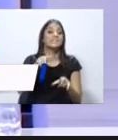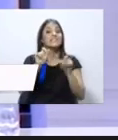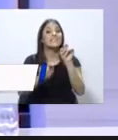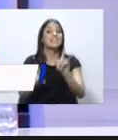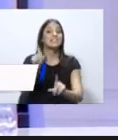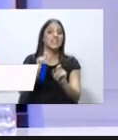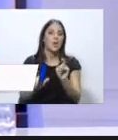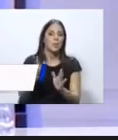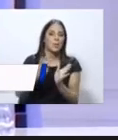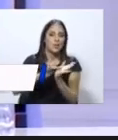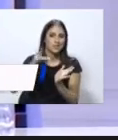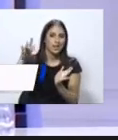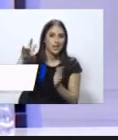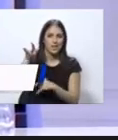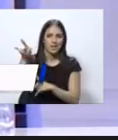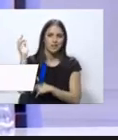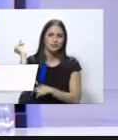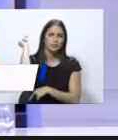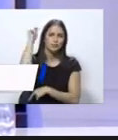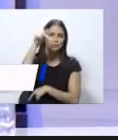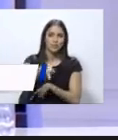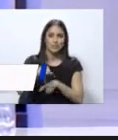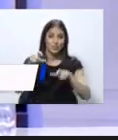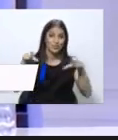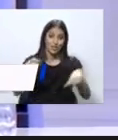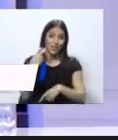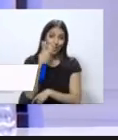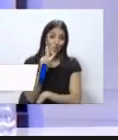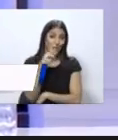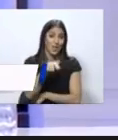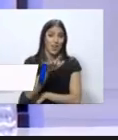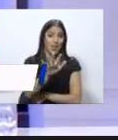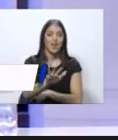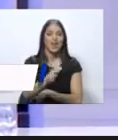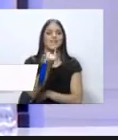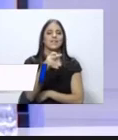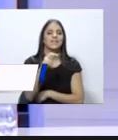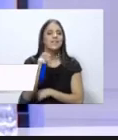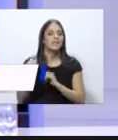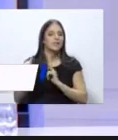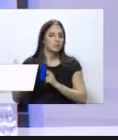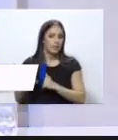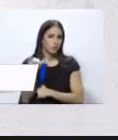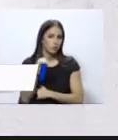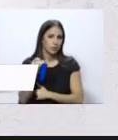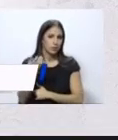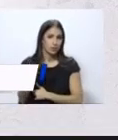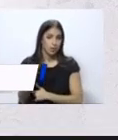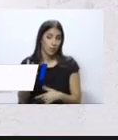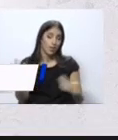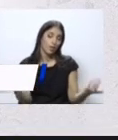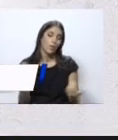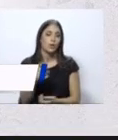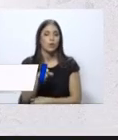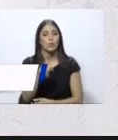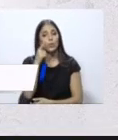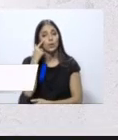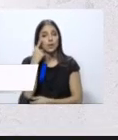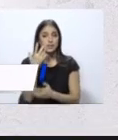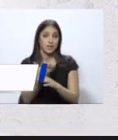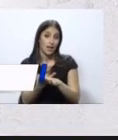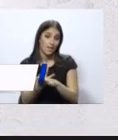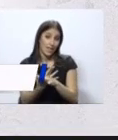Panamá, salvo erro, que foi a 23 de março de 2019, portanto, ele já conhece o nosso